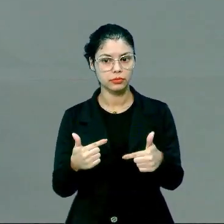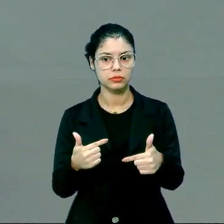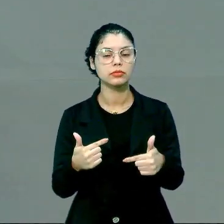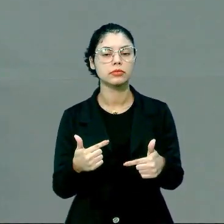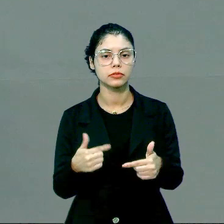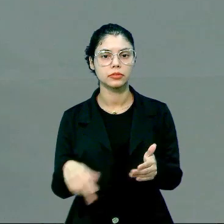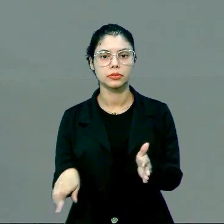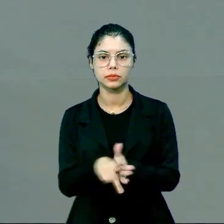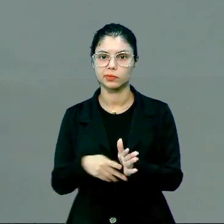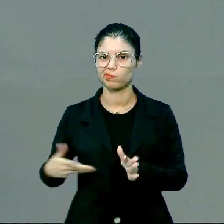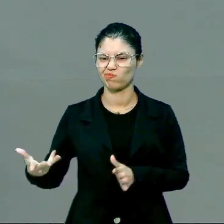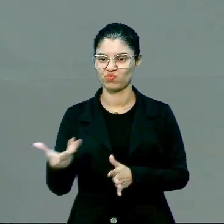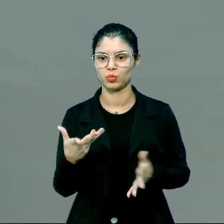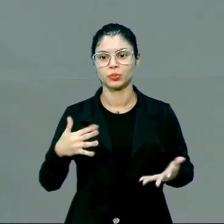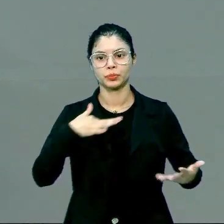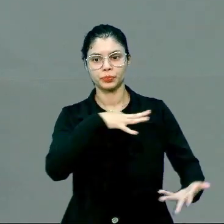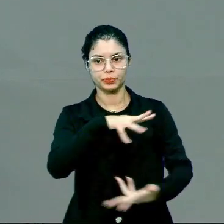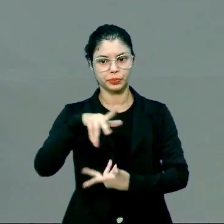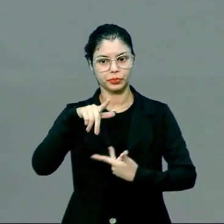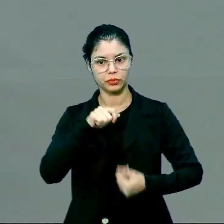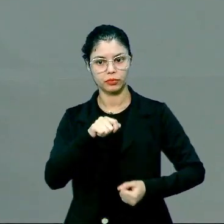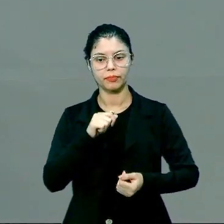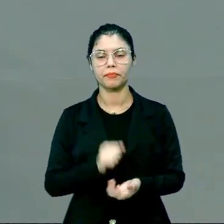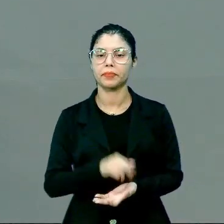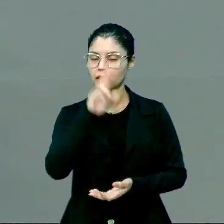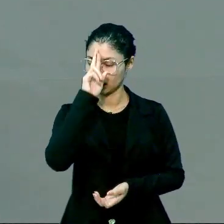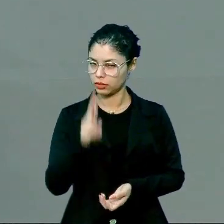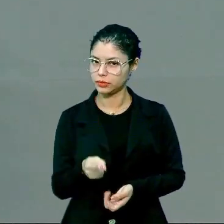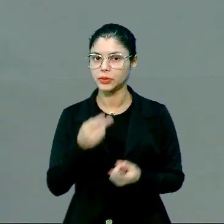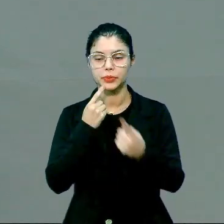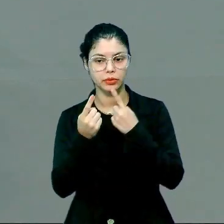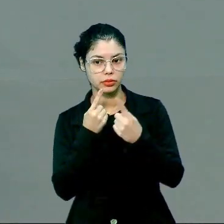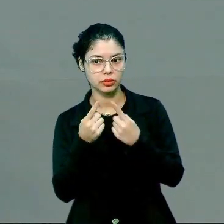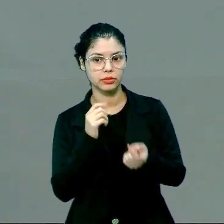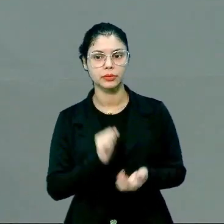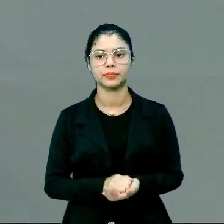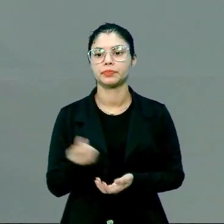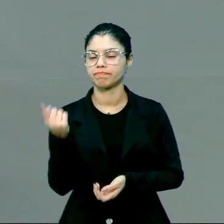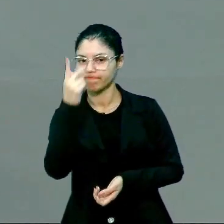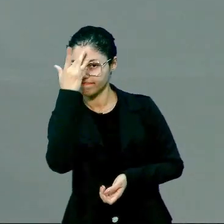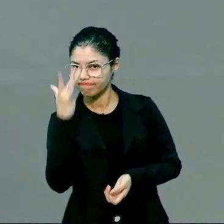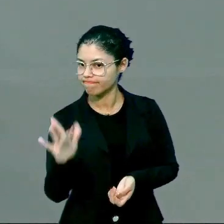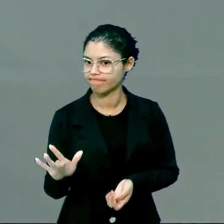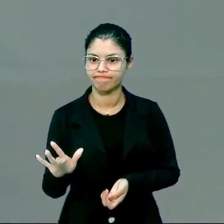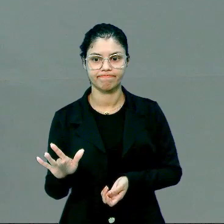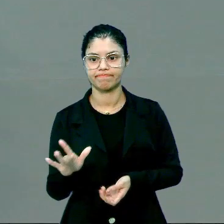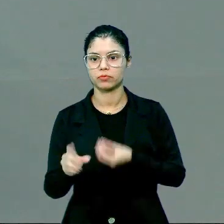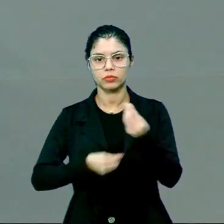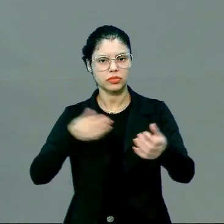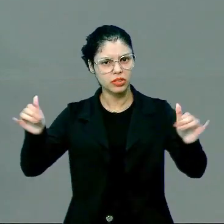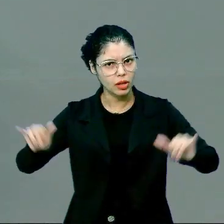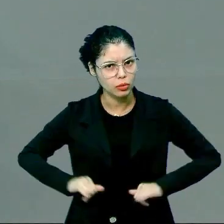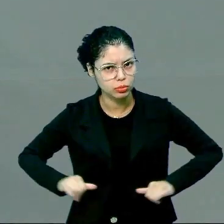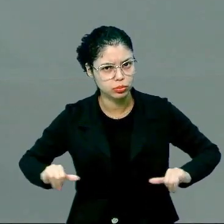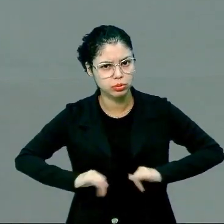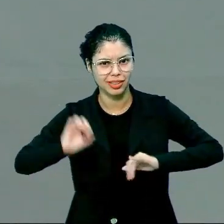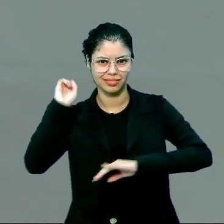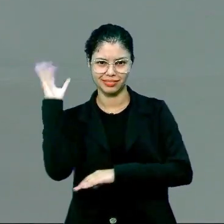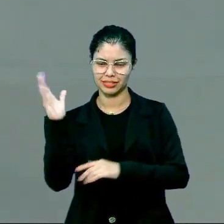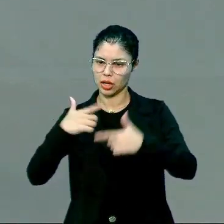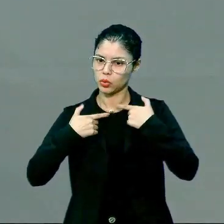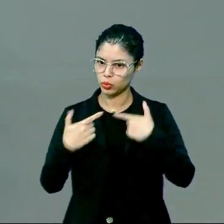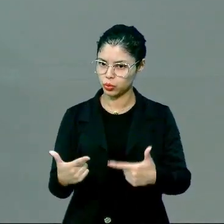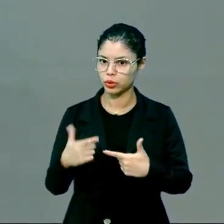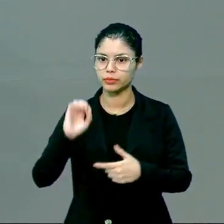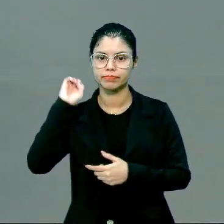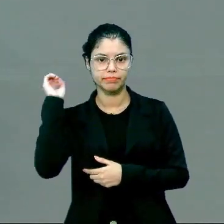se estabeleça no mundo essa razão comunicativa. Vocês não imaginam o quanto ele está sofrendo com os efeitos das guerras